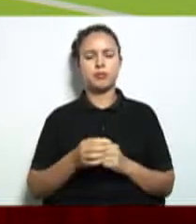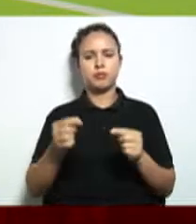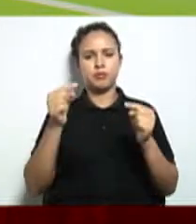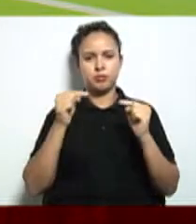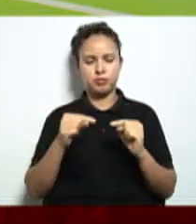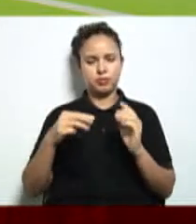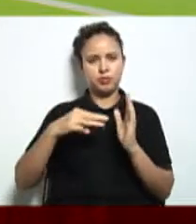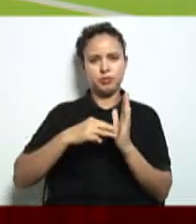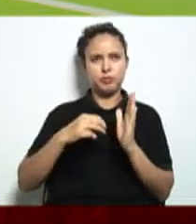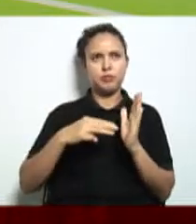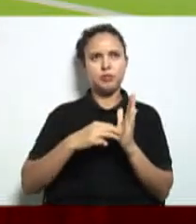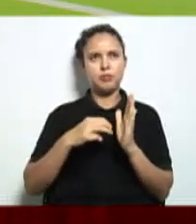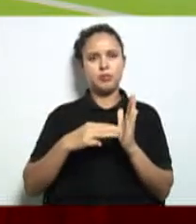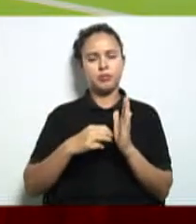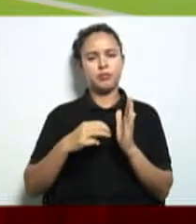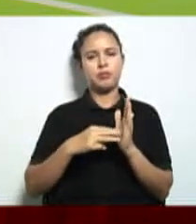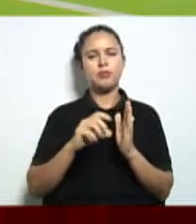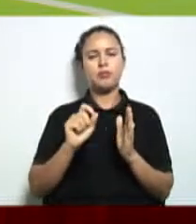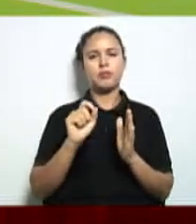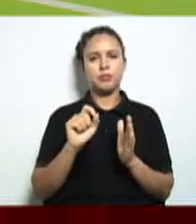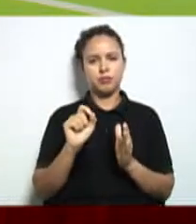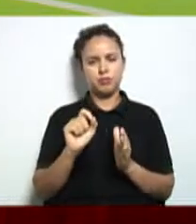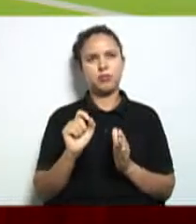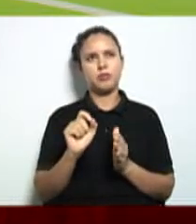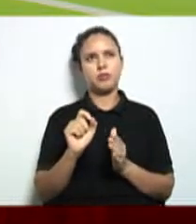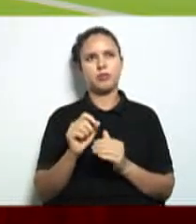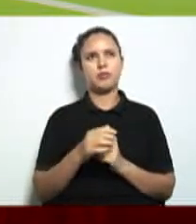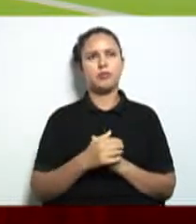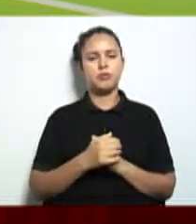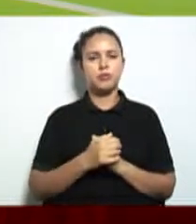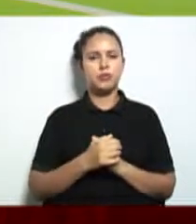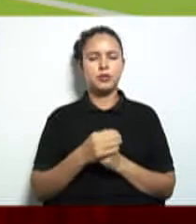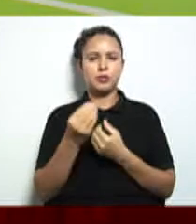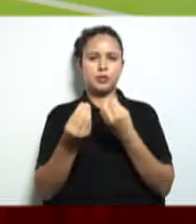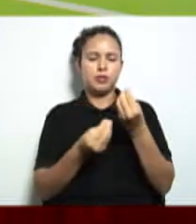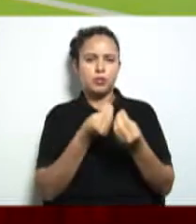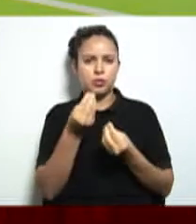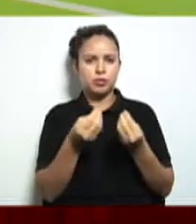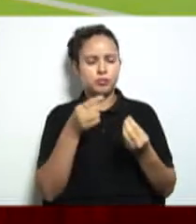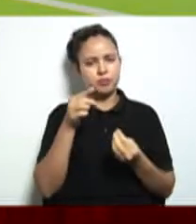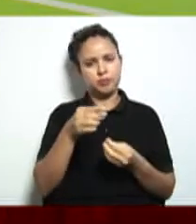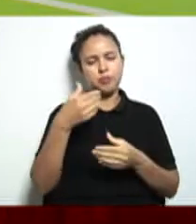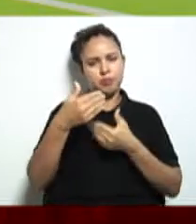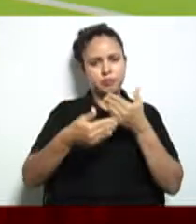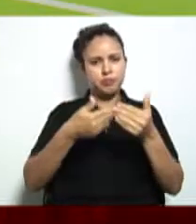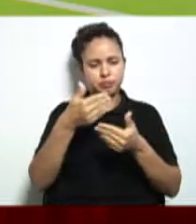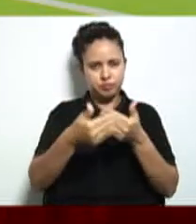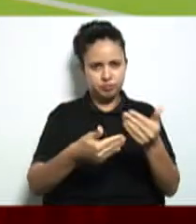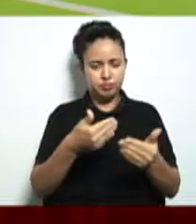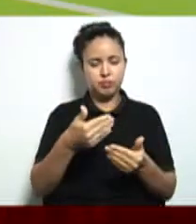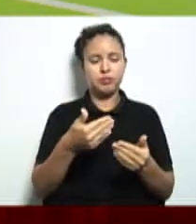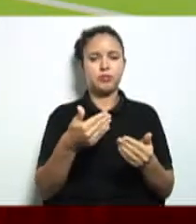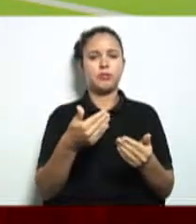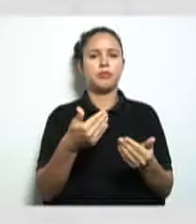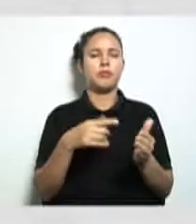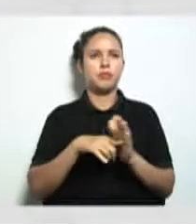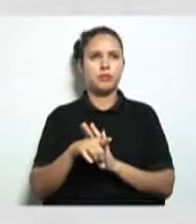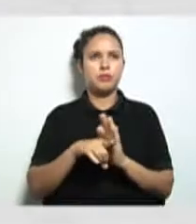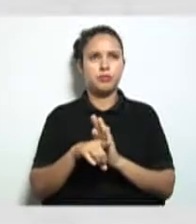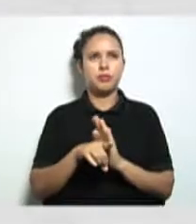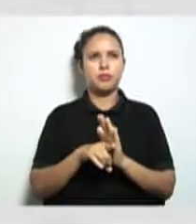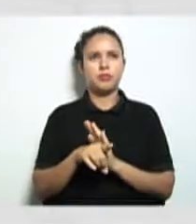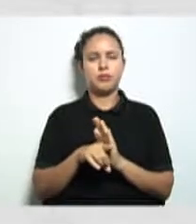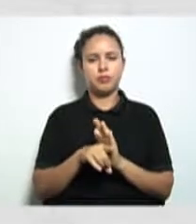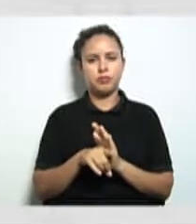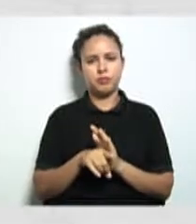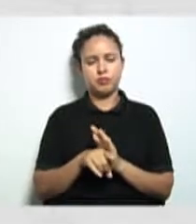metodologia, onde você vai tratar a metodologia, como que você vai desenvolver a sua pesquisa, com quem,